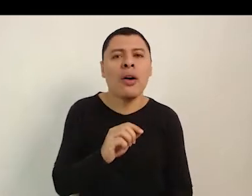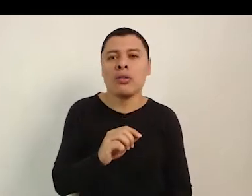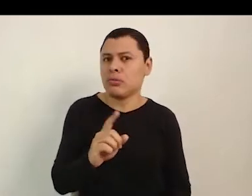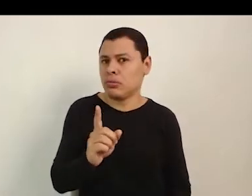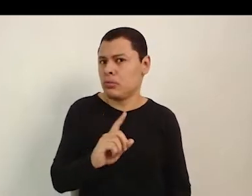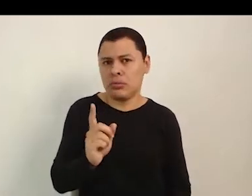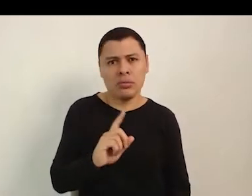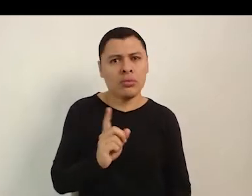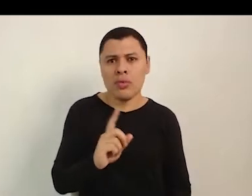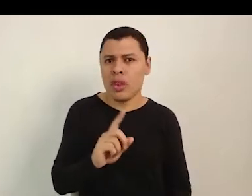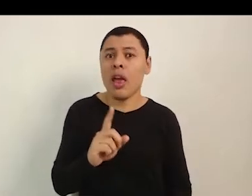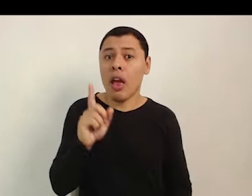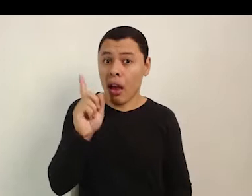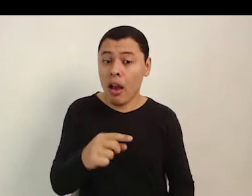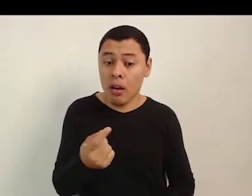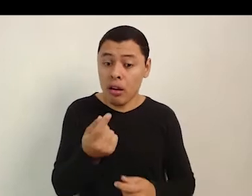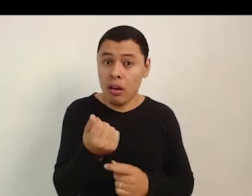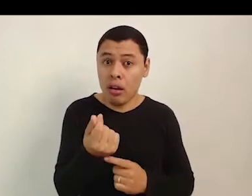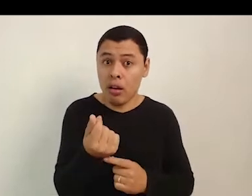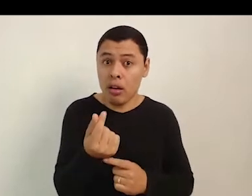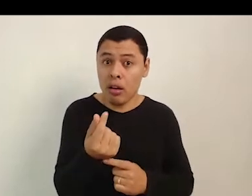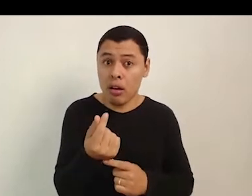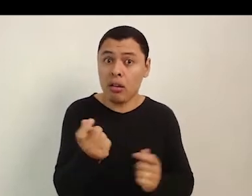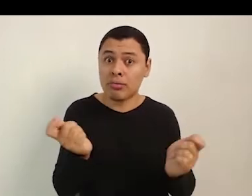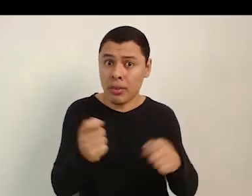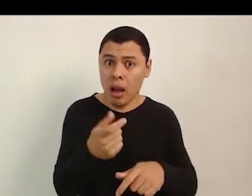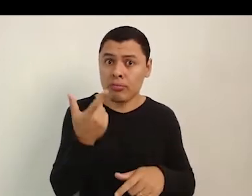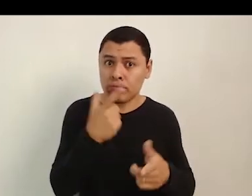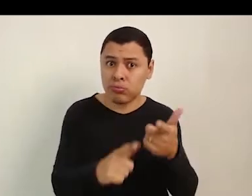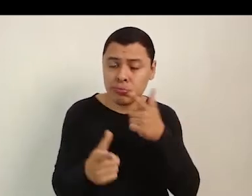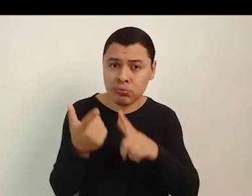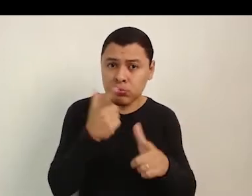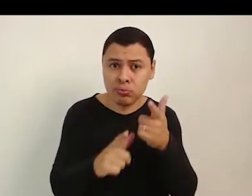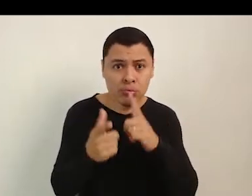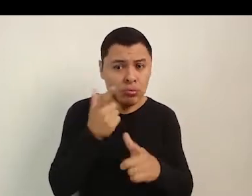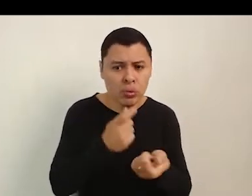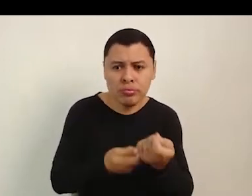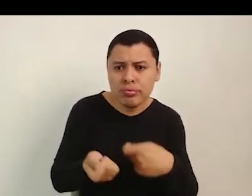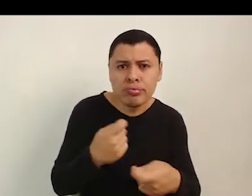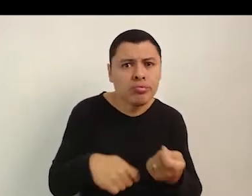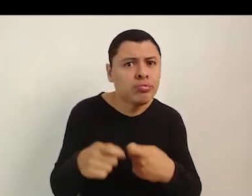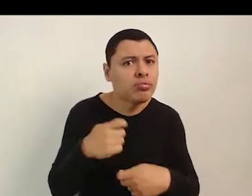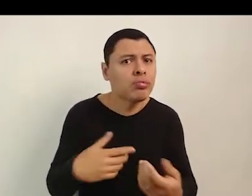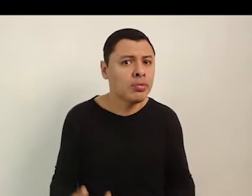simplesmente isso. A gente fala porque o potencial econômico desses milhões de pessoas é muito grande.